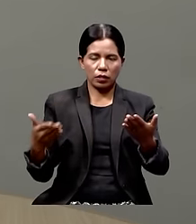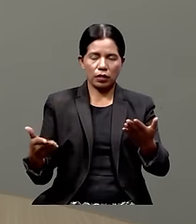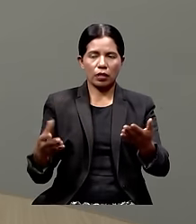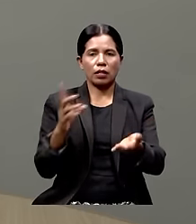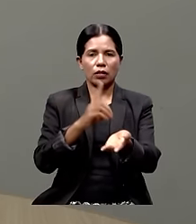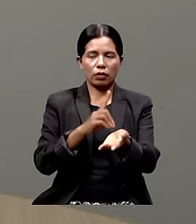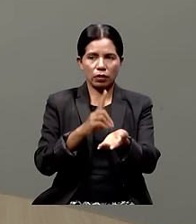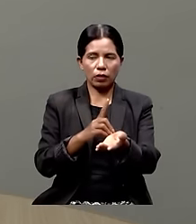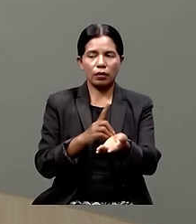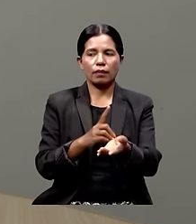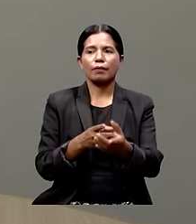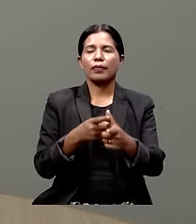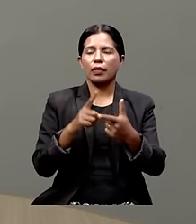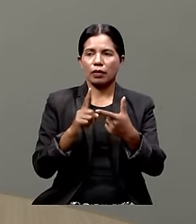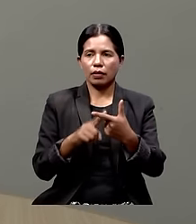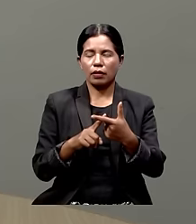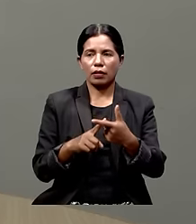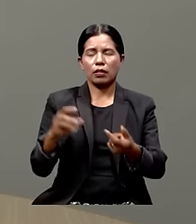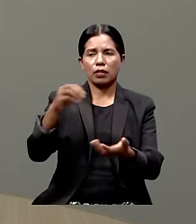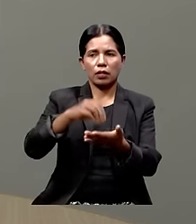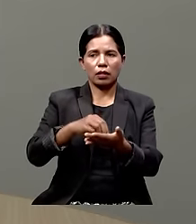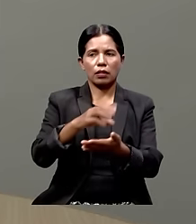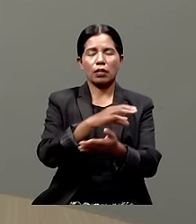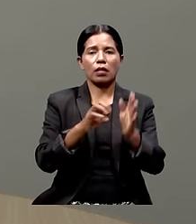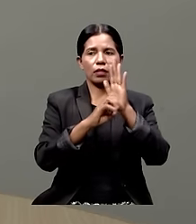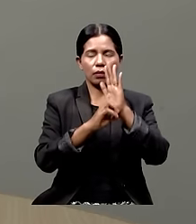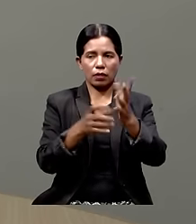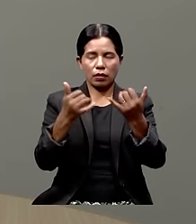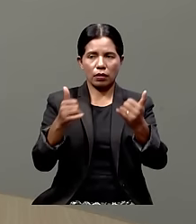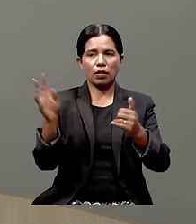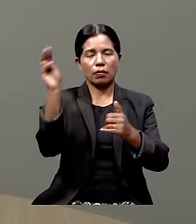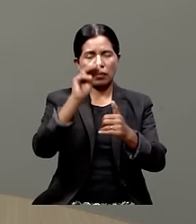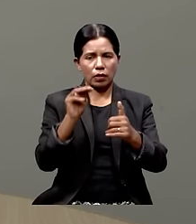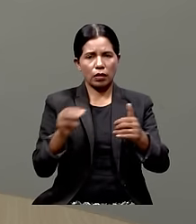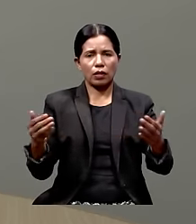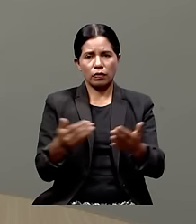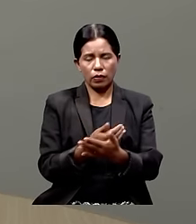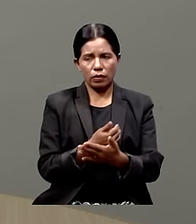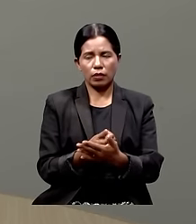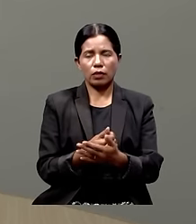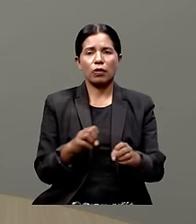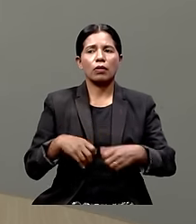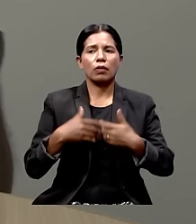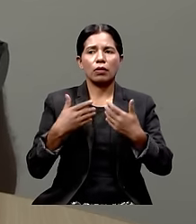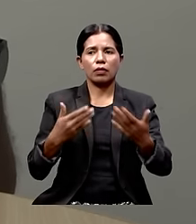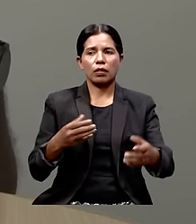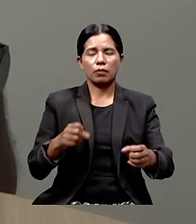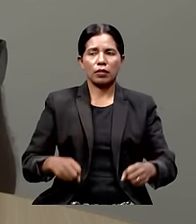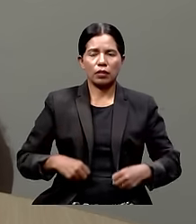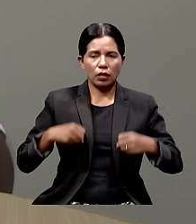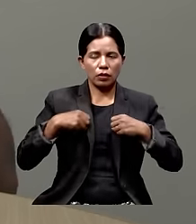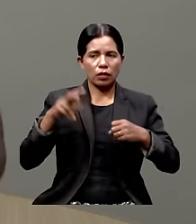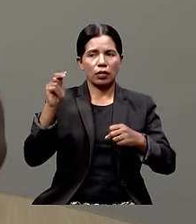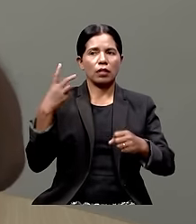médico nemas atu investe tan iha na por exemplo agora iha na modelo e fone por exemplo o insa artificial saurinha,